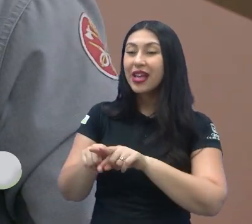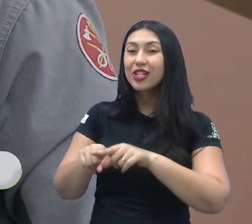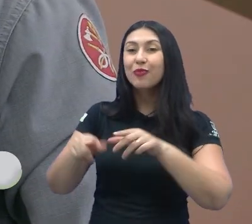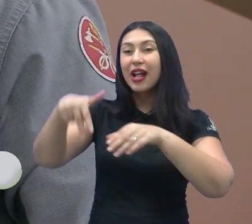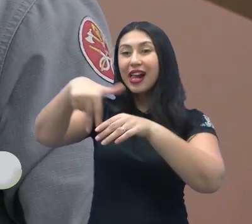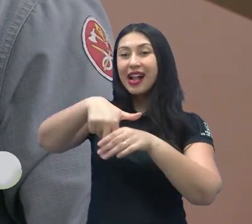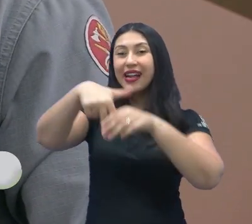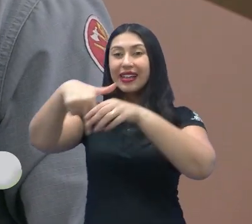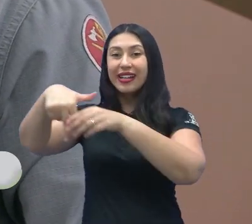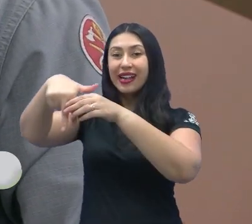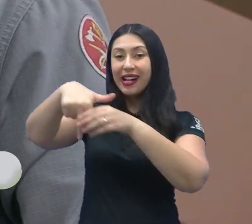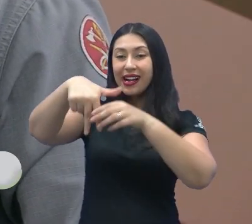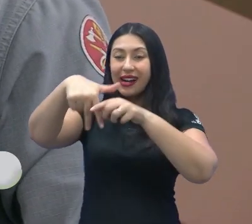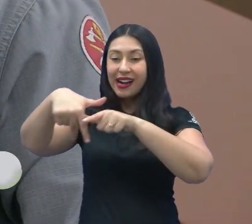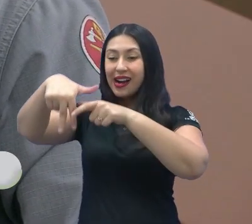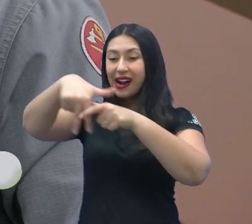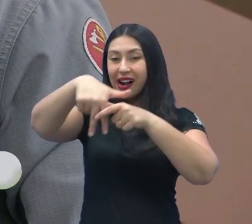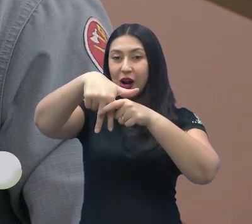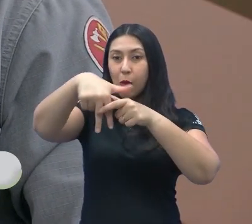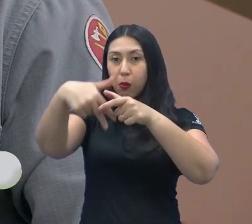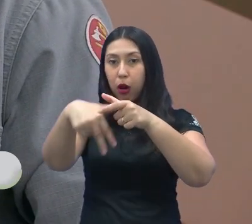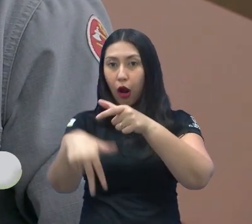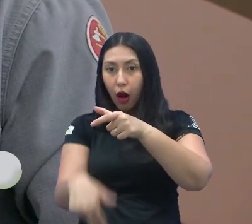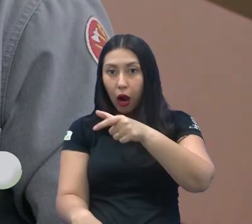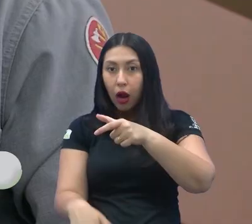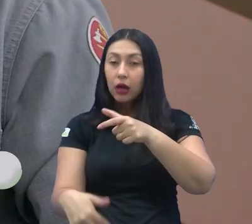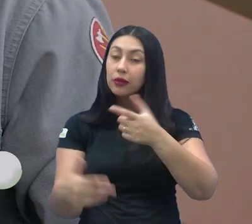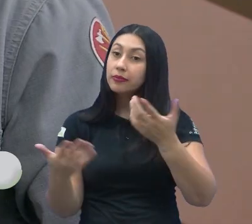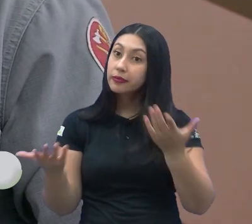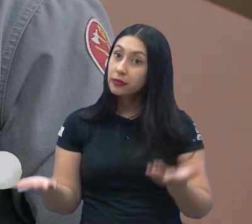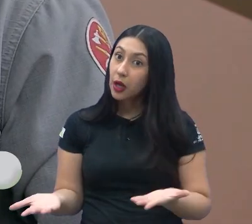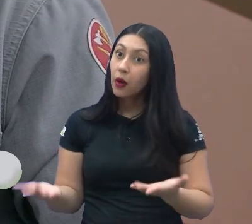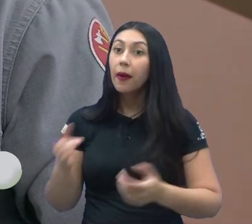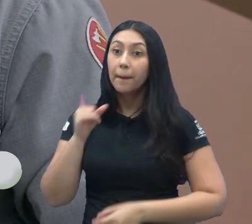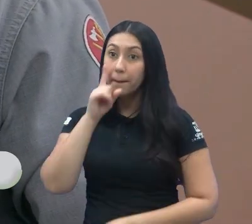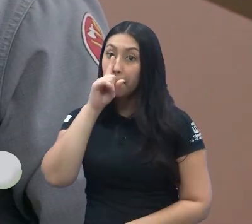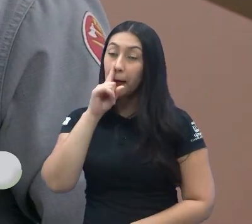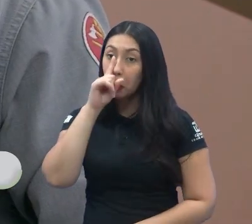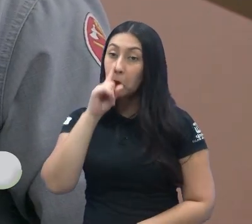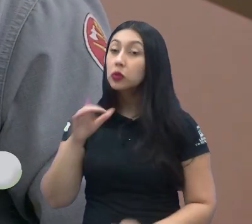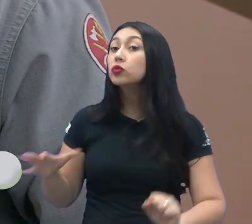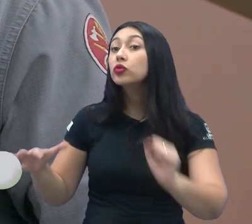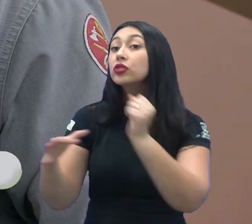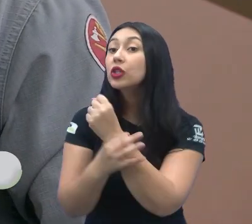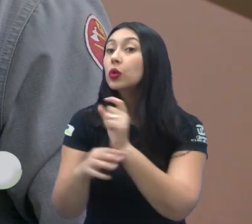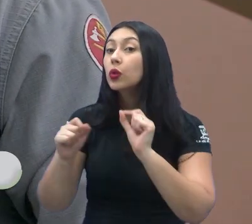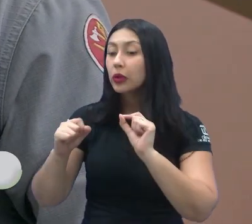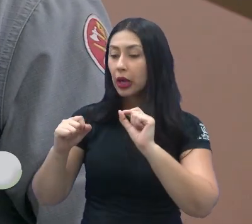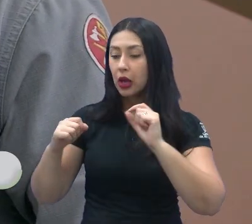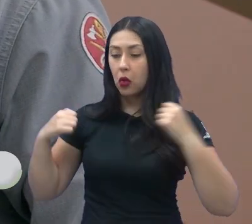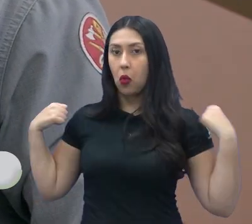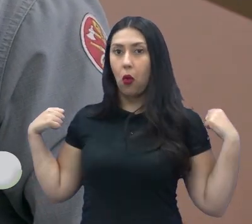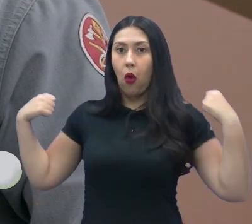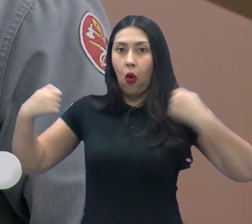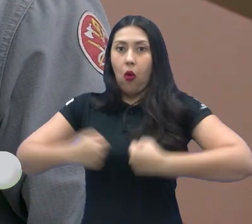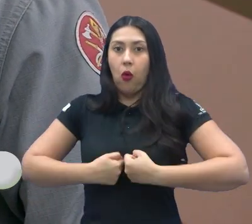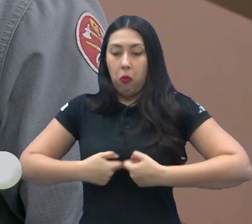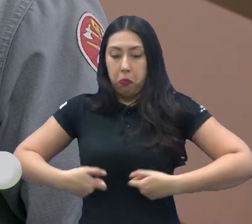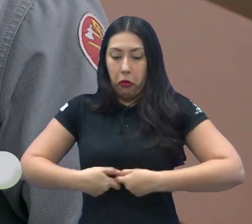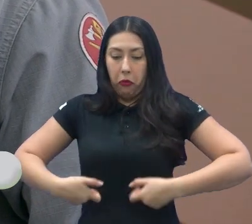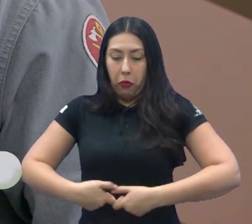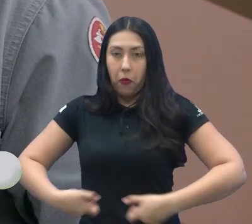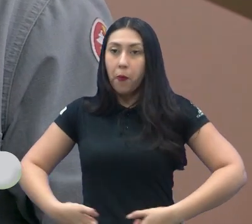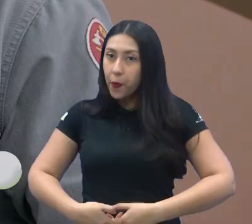boia pode sair e isso gerar o afogamento. Então, o que é seguro mesmo seria o colete salva-vidas, que é regulamentado pelo